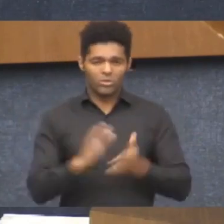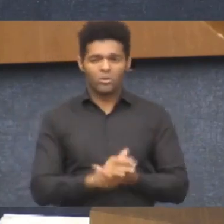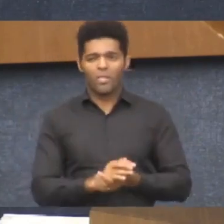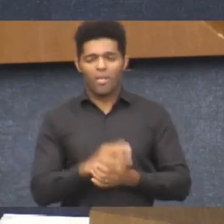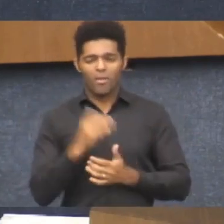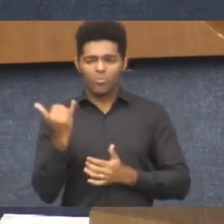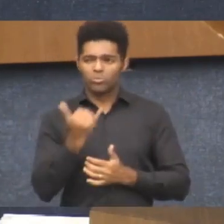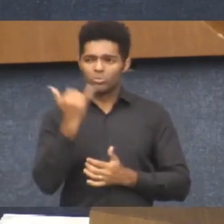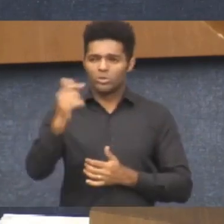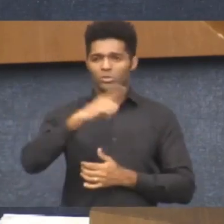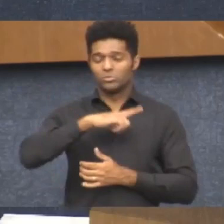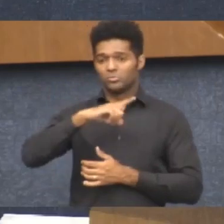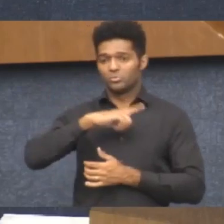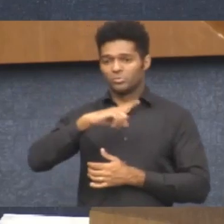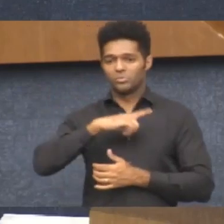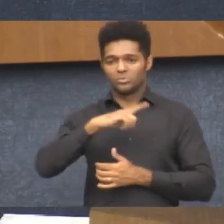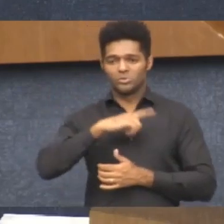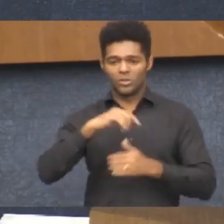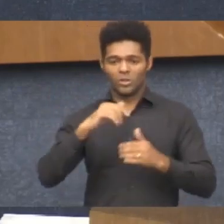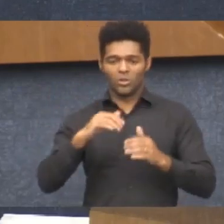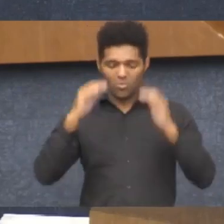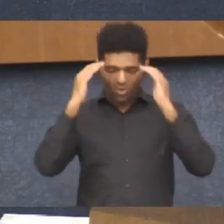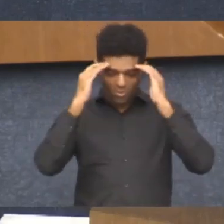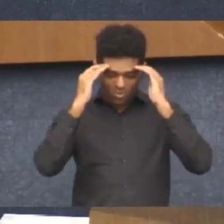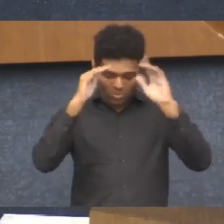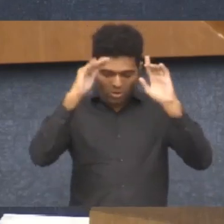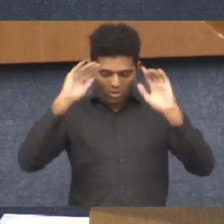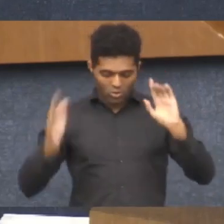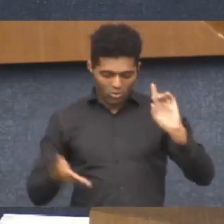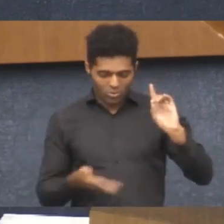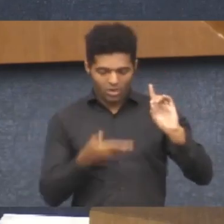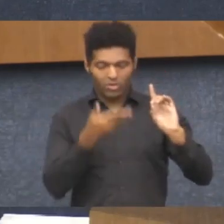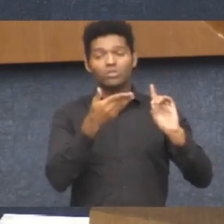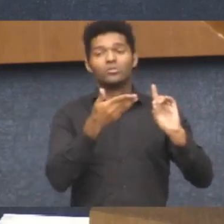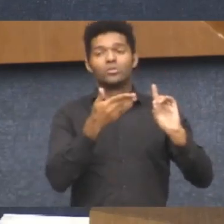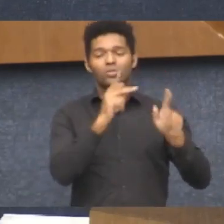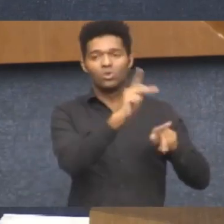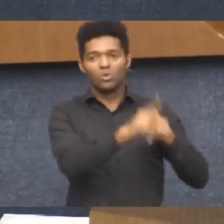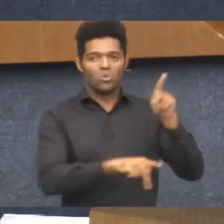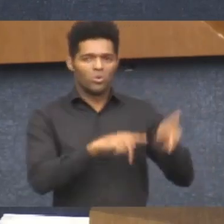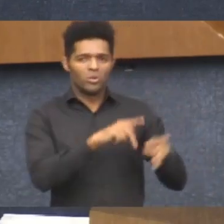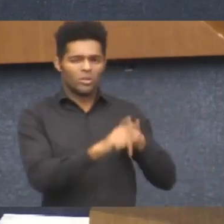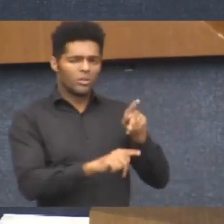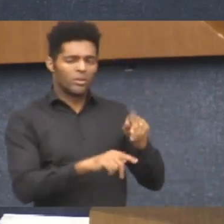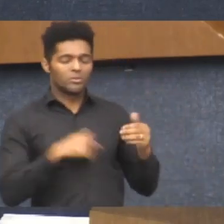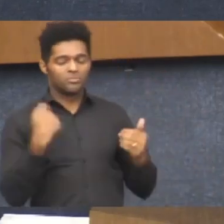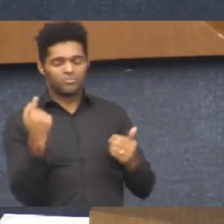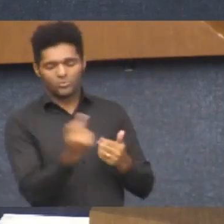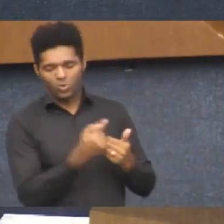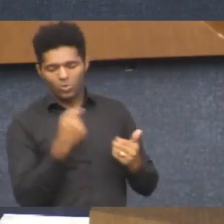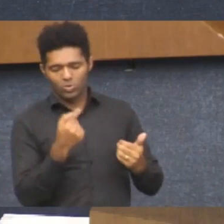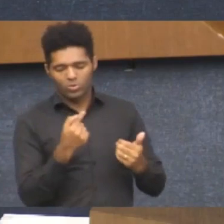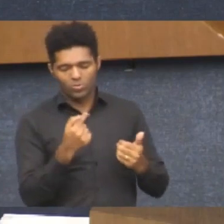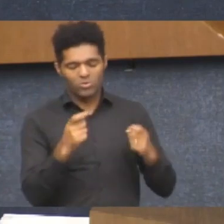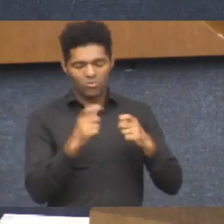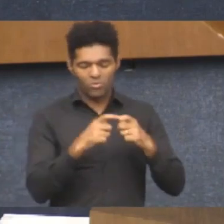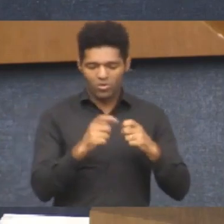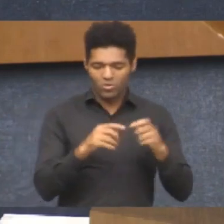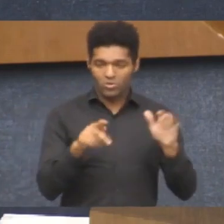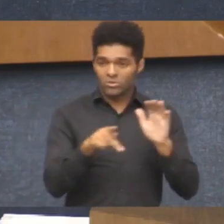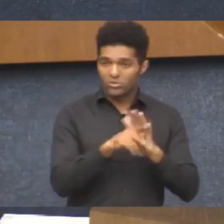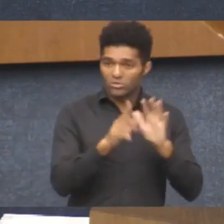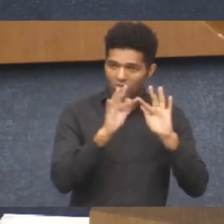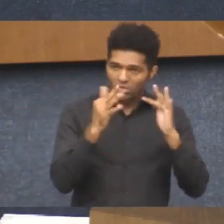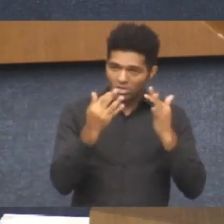homenagem do povo, né? Então, é isso, nós somos médicos de família recebendo uma homenagem da comunidade que a